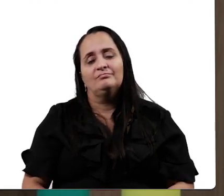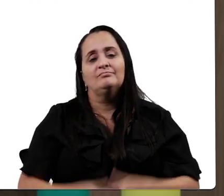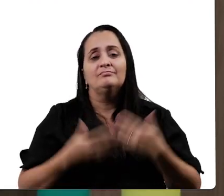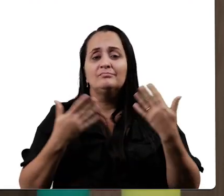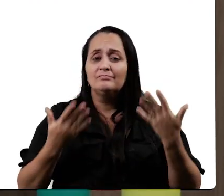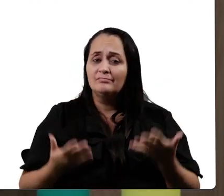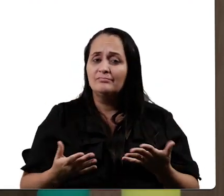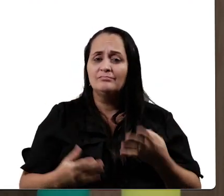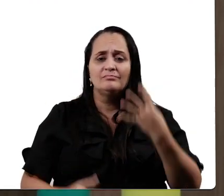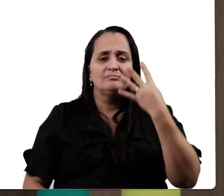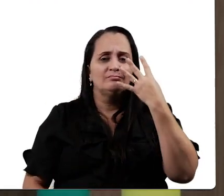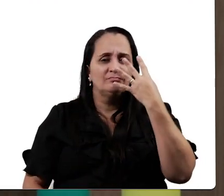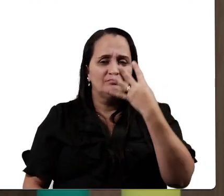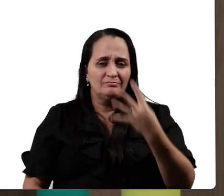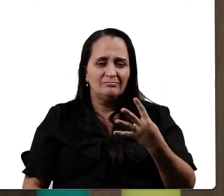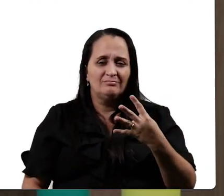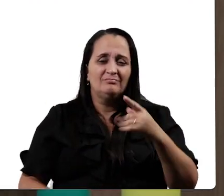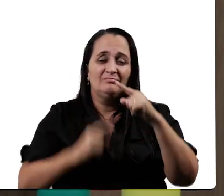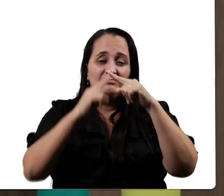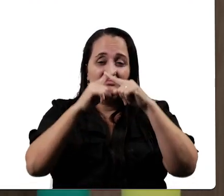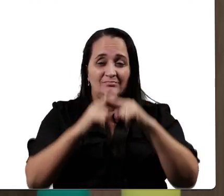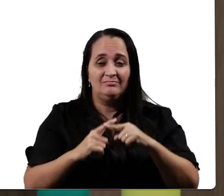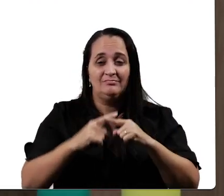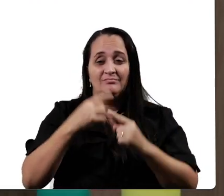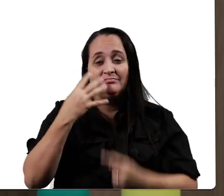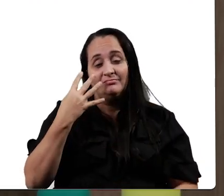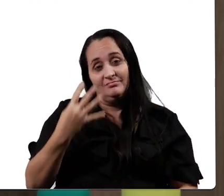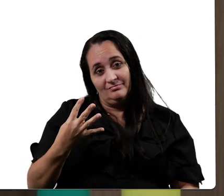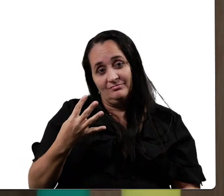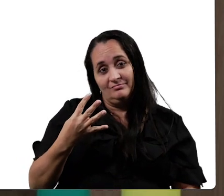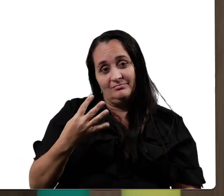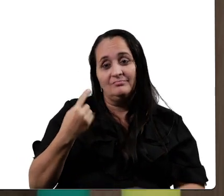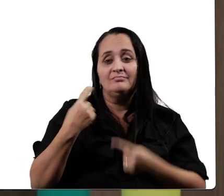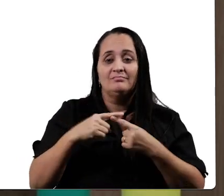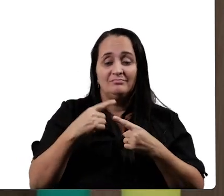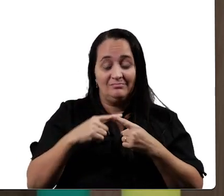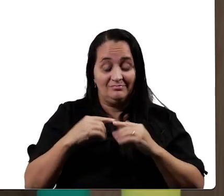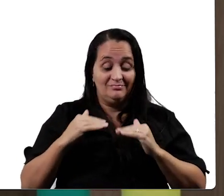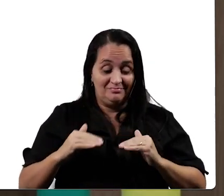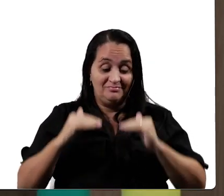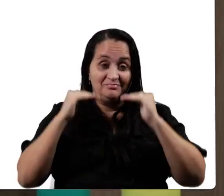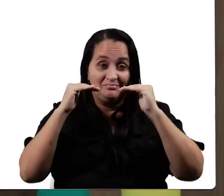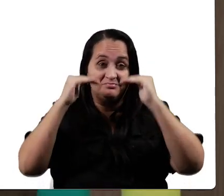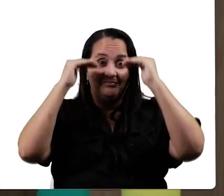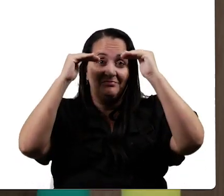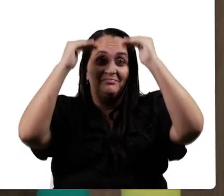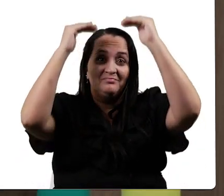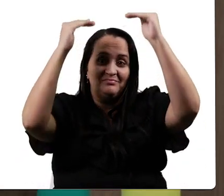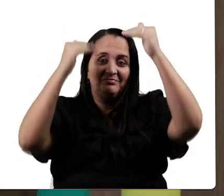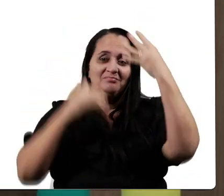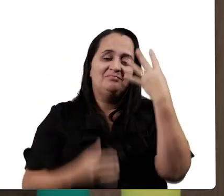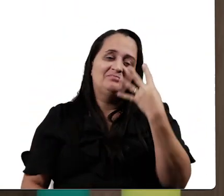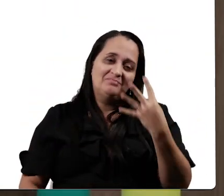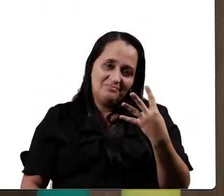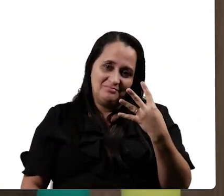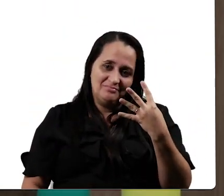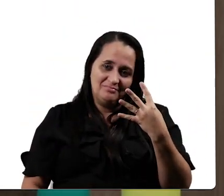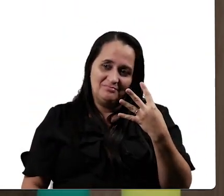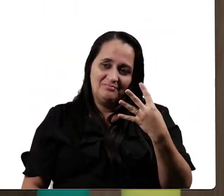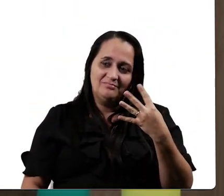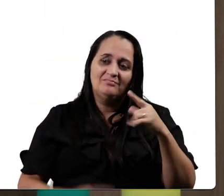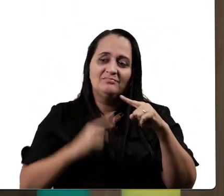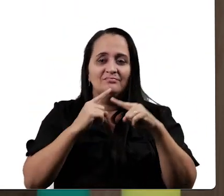repetindo quatro vezes porque são quatro andares e quatro apartamentos em cada andar então